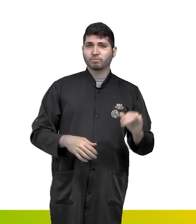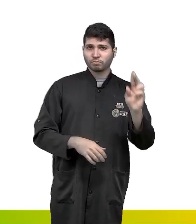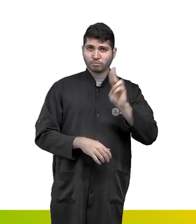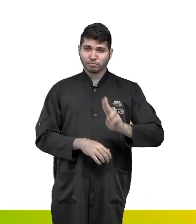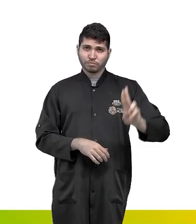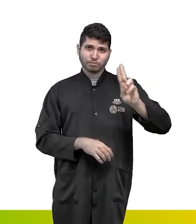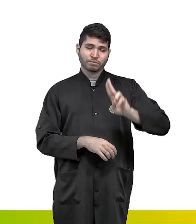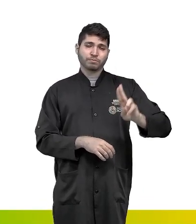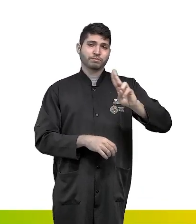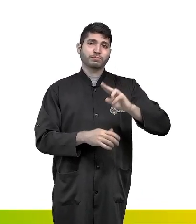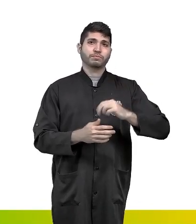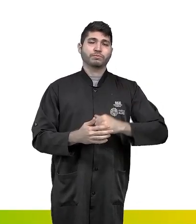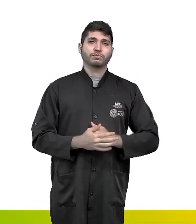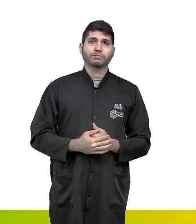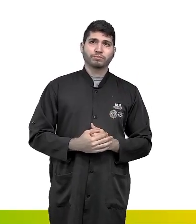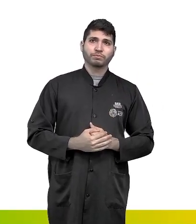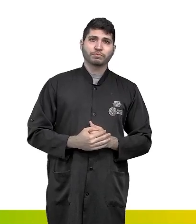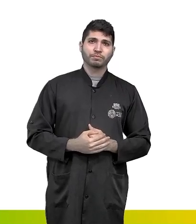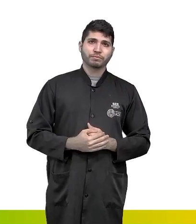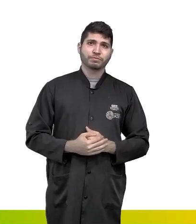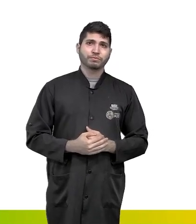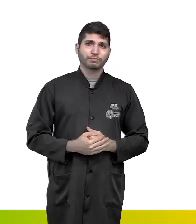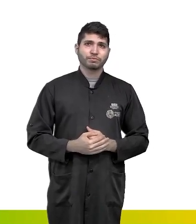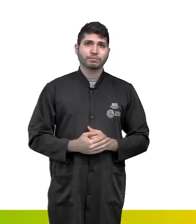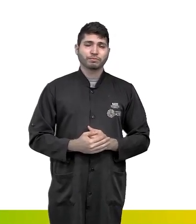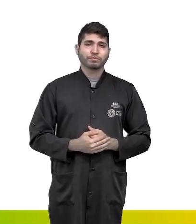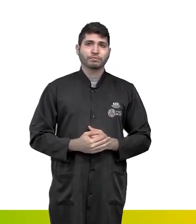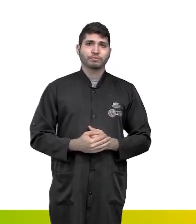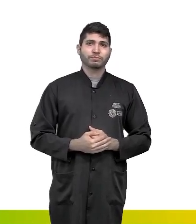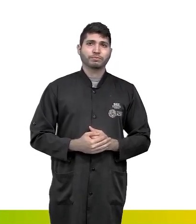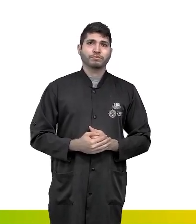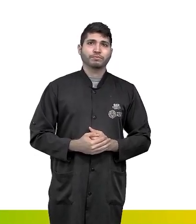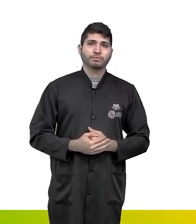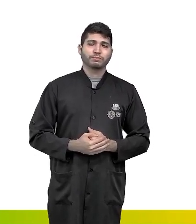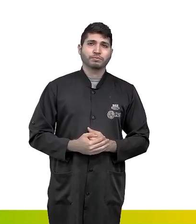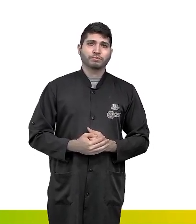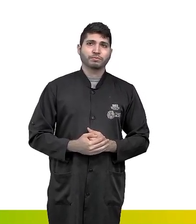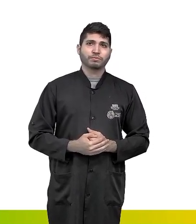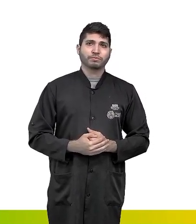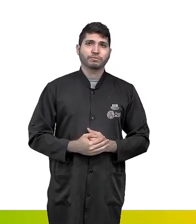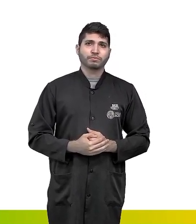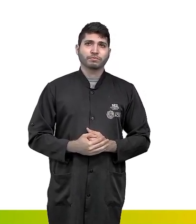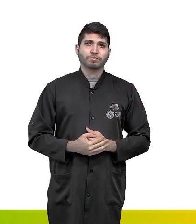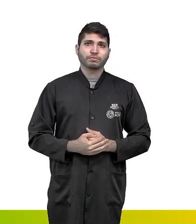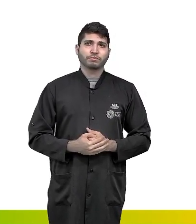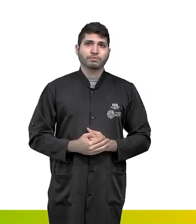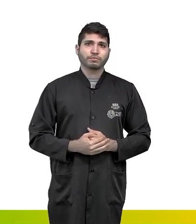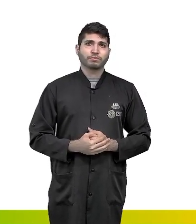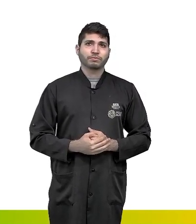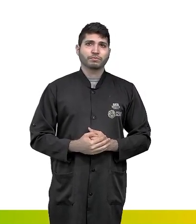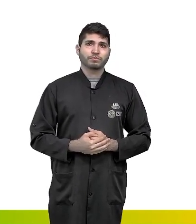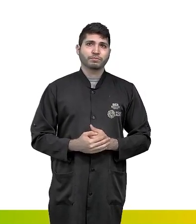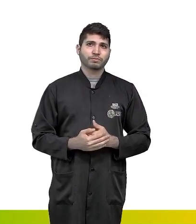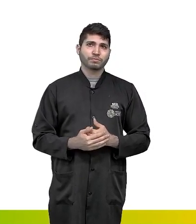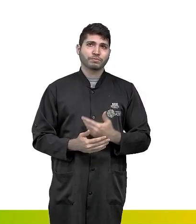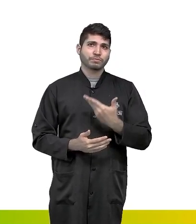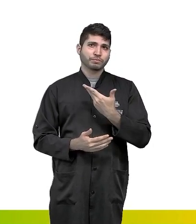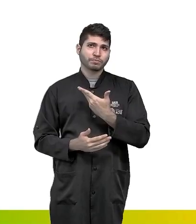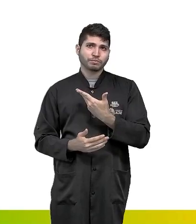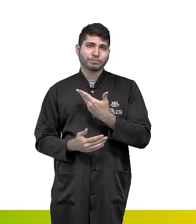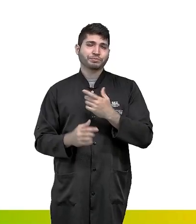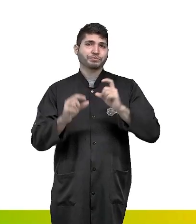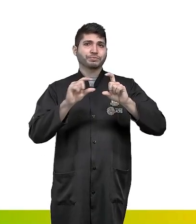duas aqui bem absurdas, né? Qual é o comando da nossa questão? Qual evento